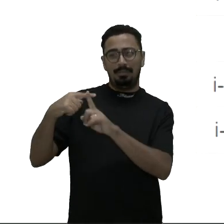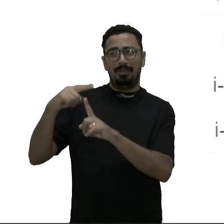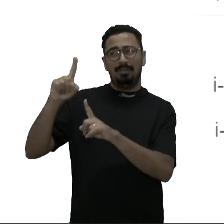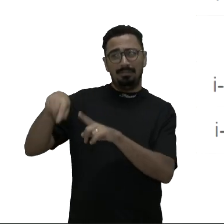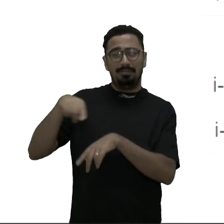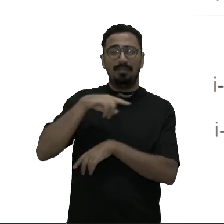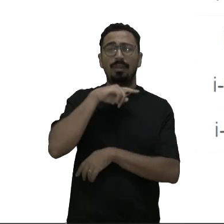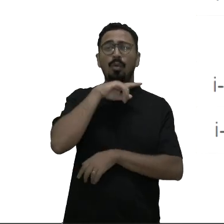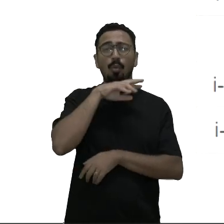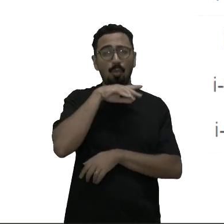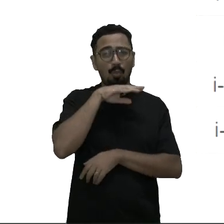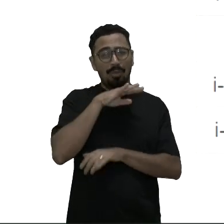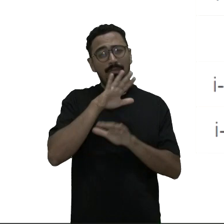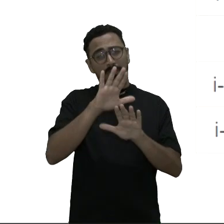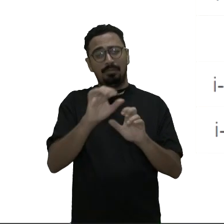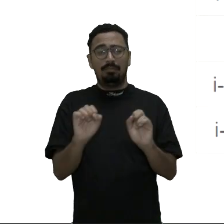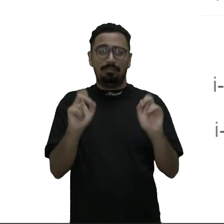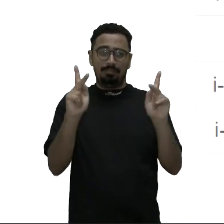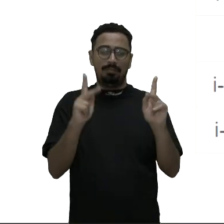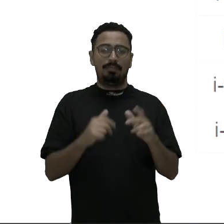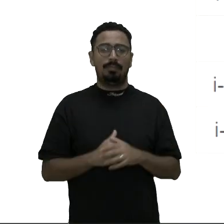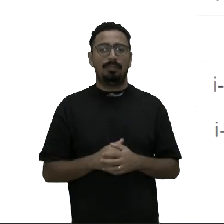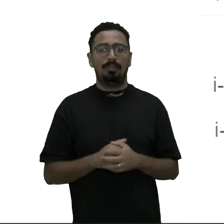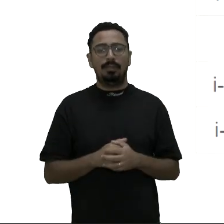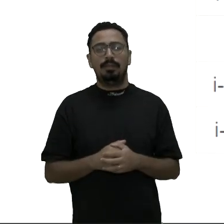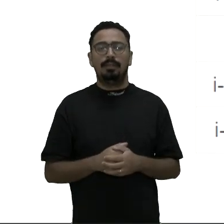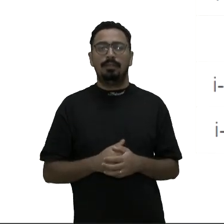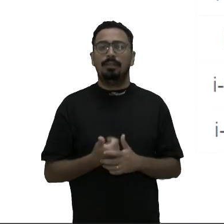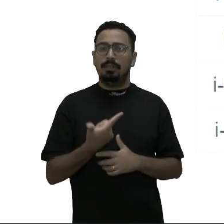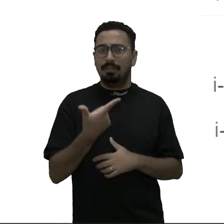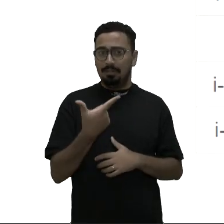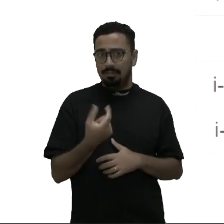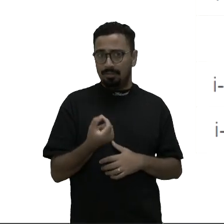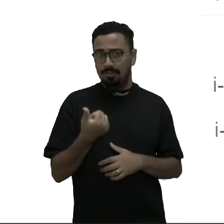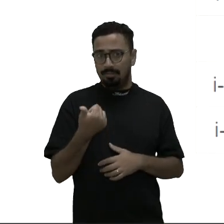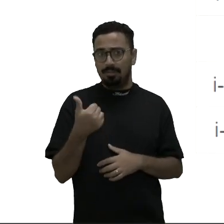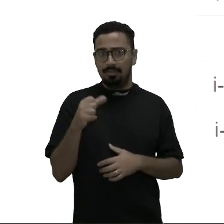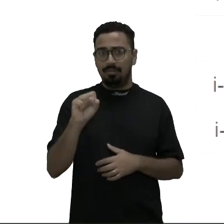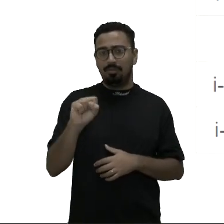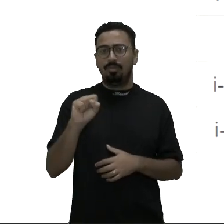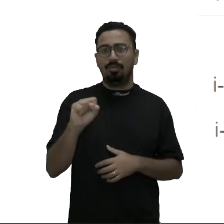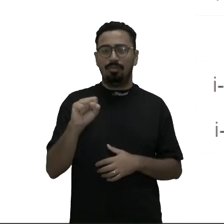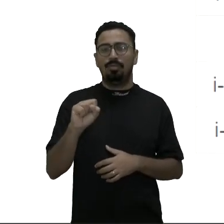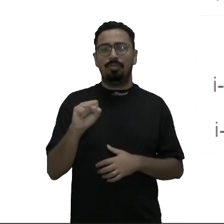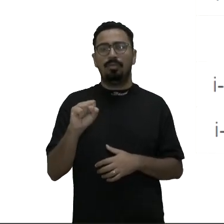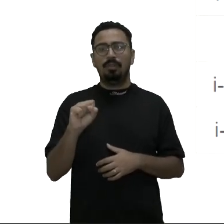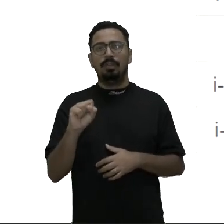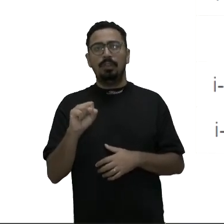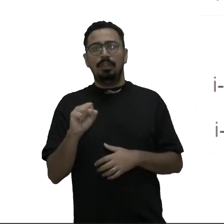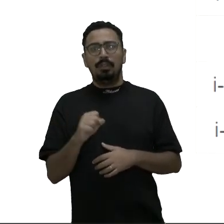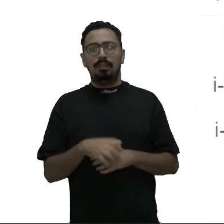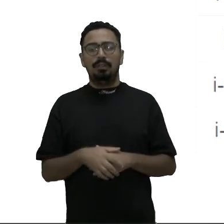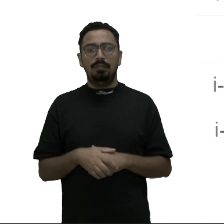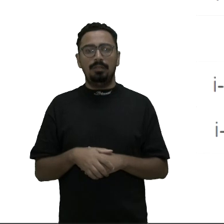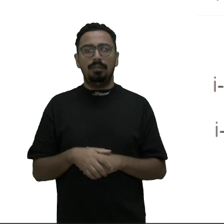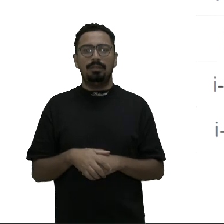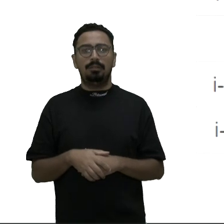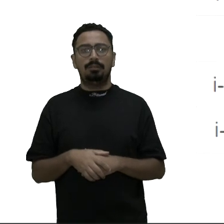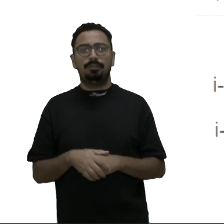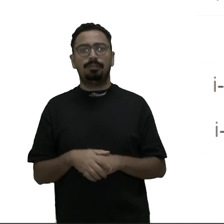ruim, mas vamos lá, né? Em 2018, e aí eu vou as